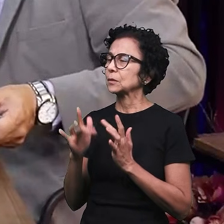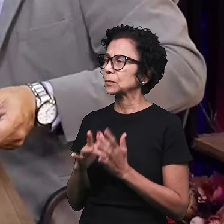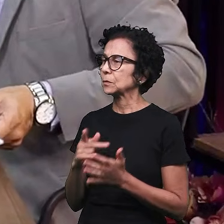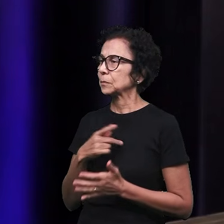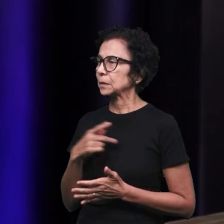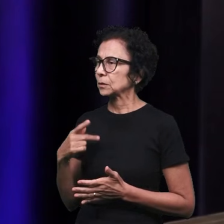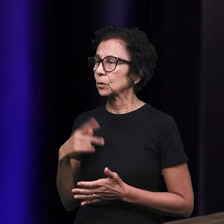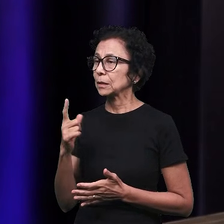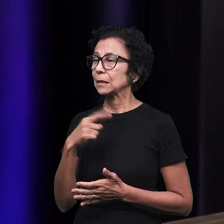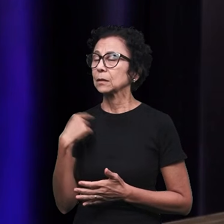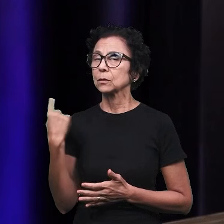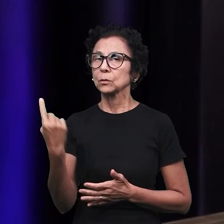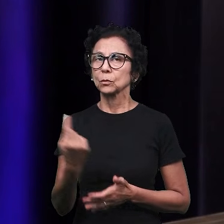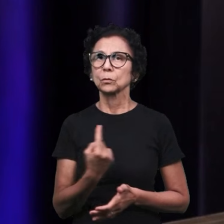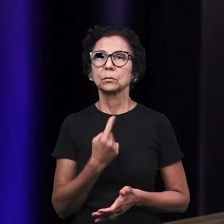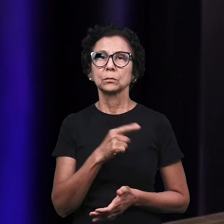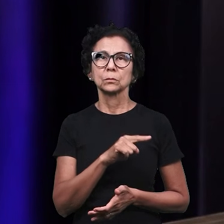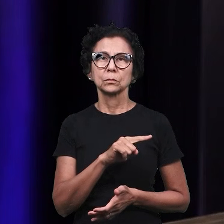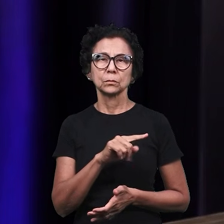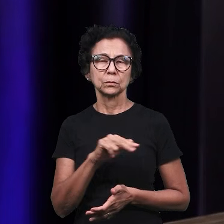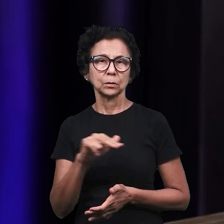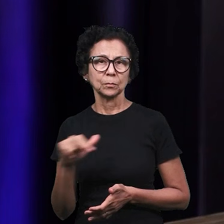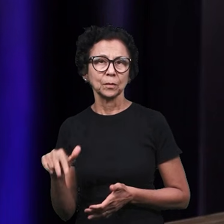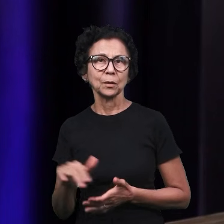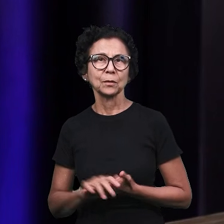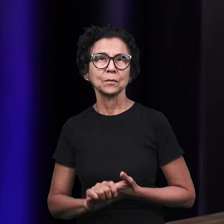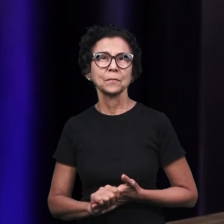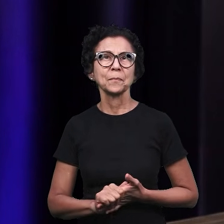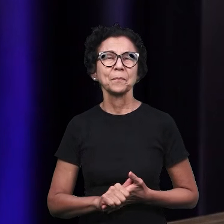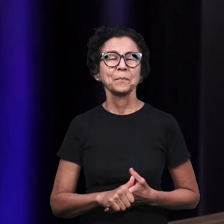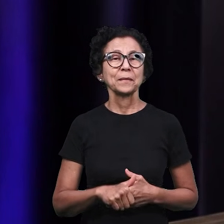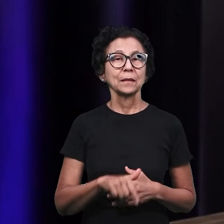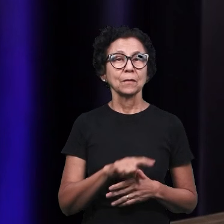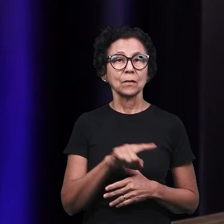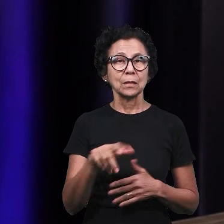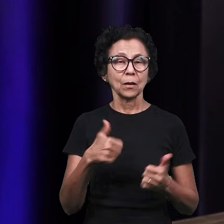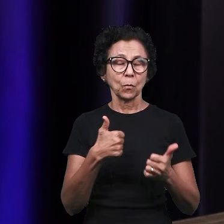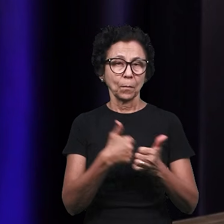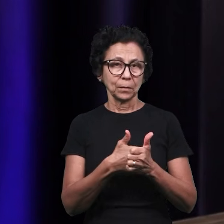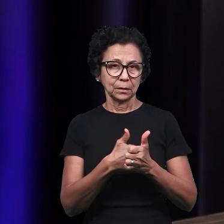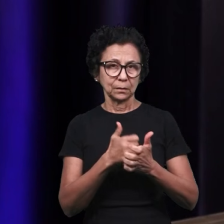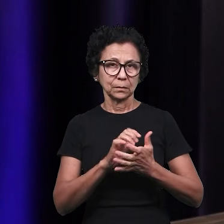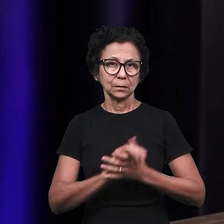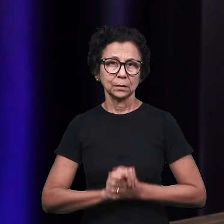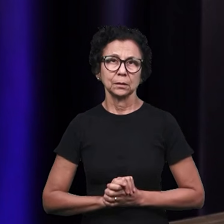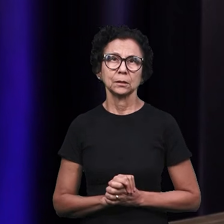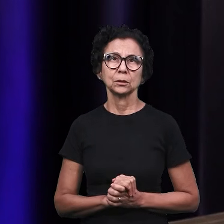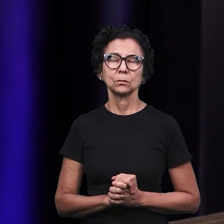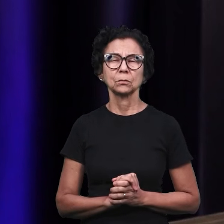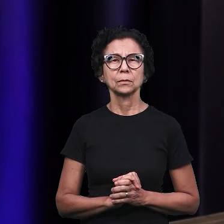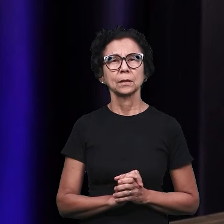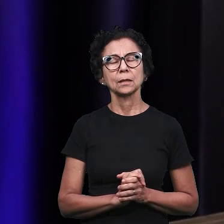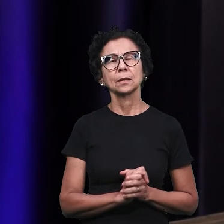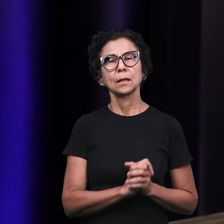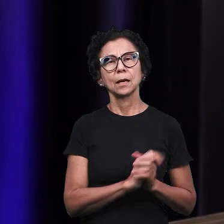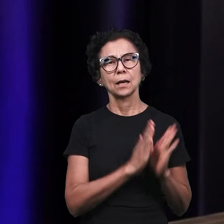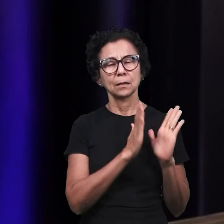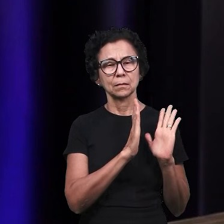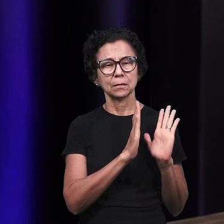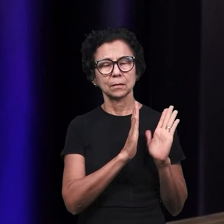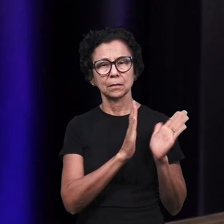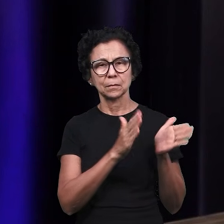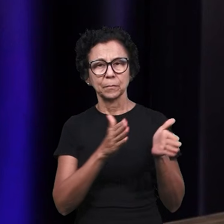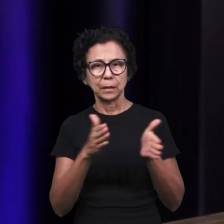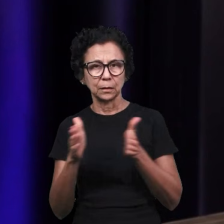pastor Alex, a paz do Senhor a todos os irmãos. Os irmãos que estão estudando conosco este novo série